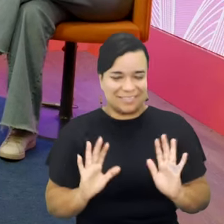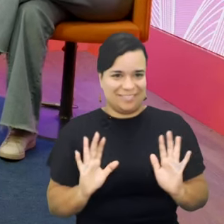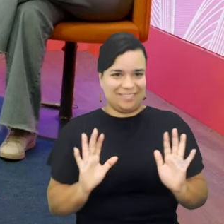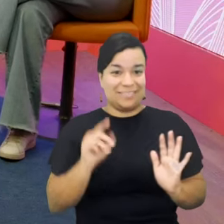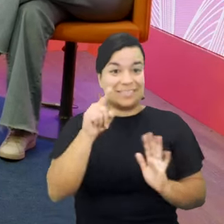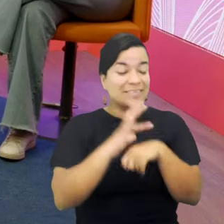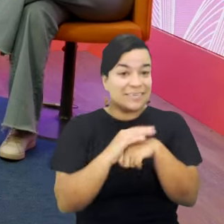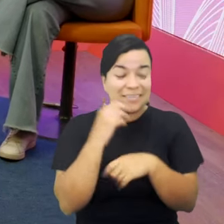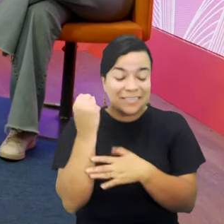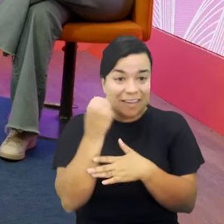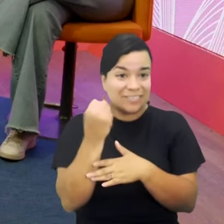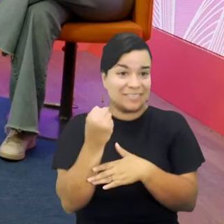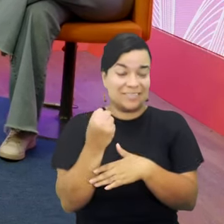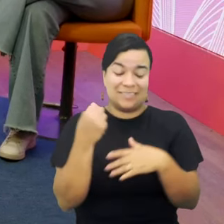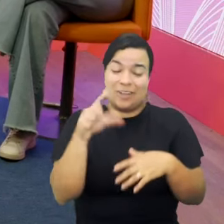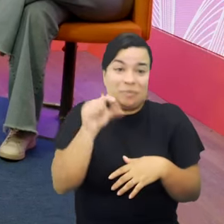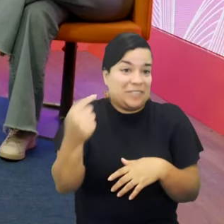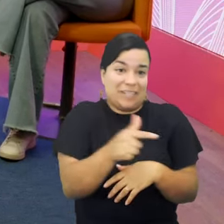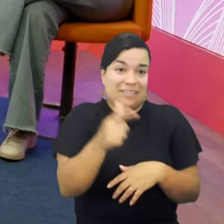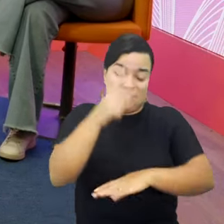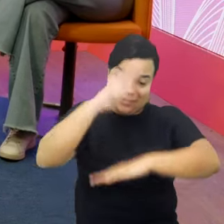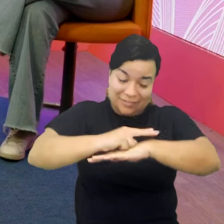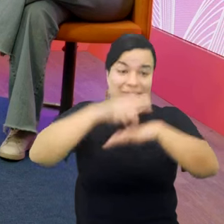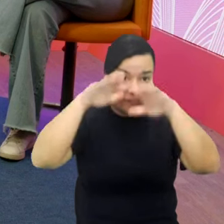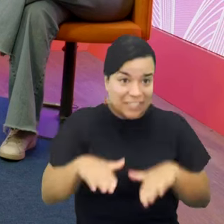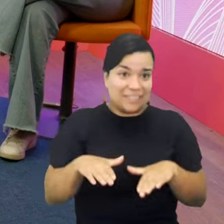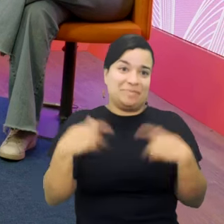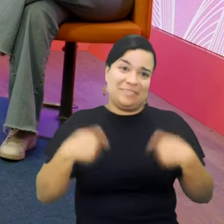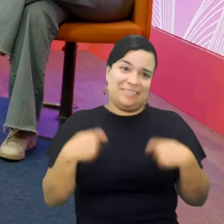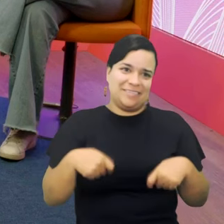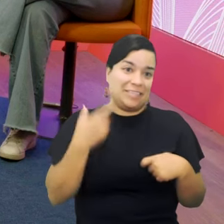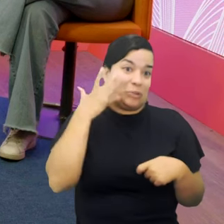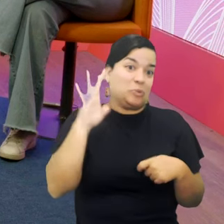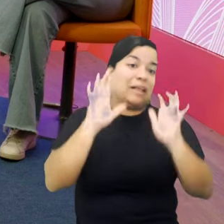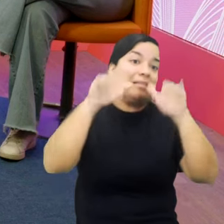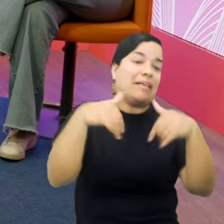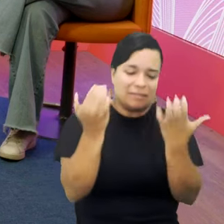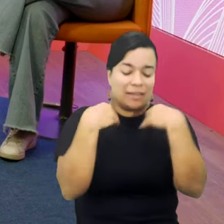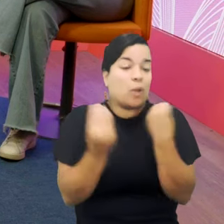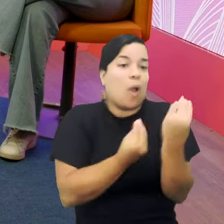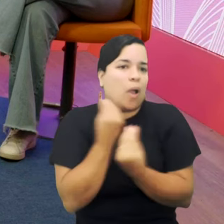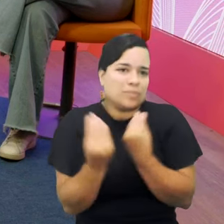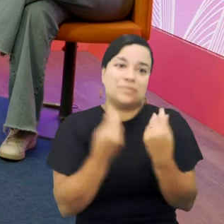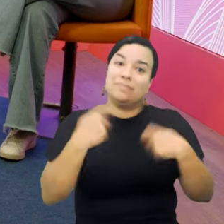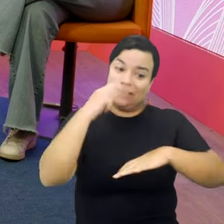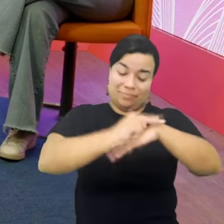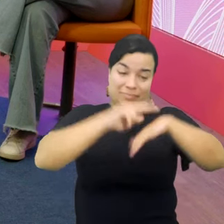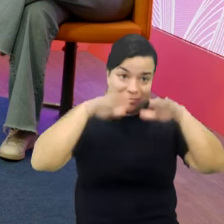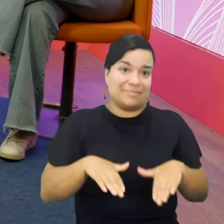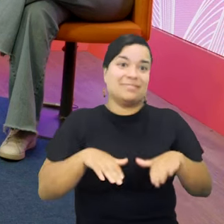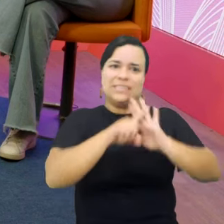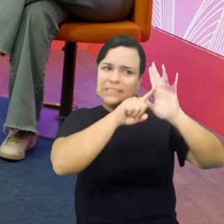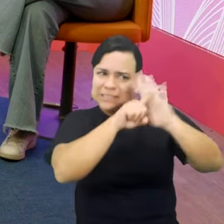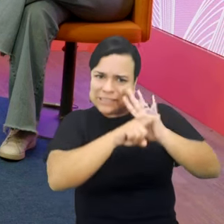Ele falou, não tem opção, eu não sei o que está acontecendo dentro de você, como que tudo isso está acontecendo, então você vai ter que parar, fazer vários